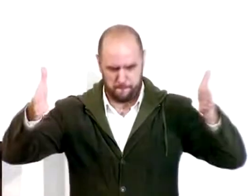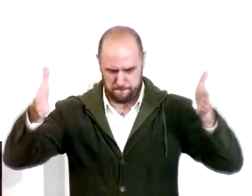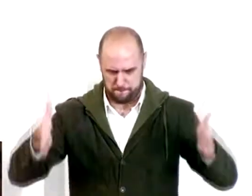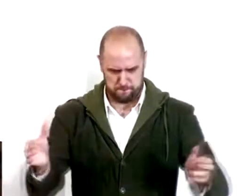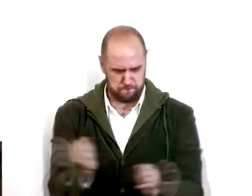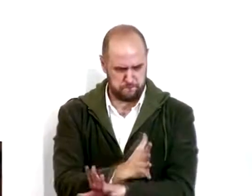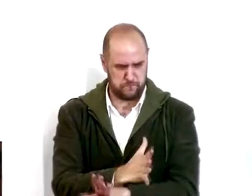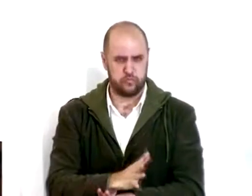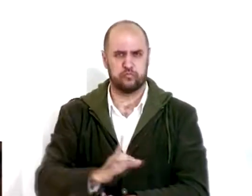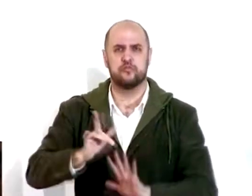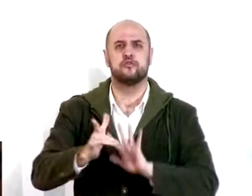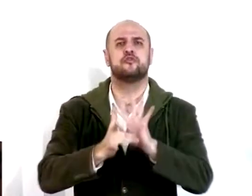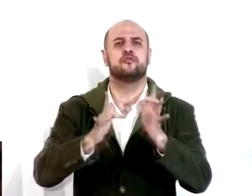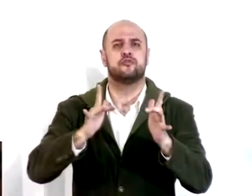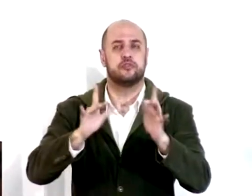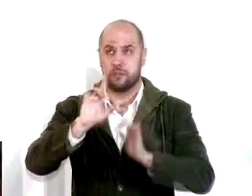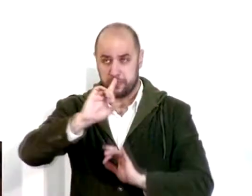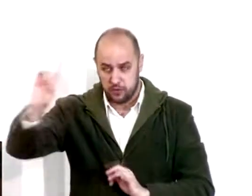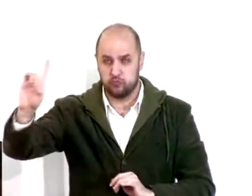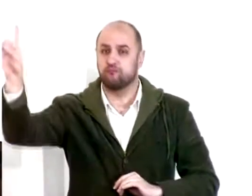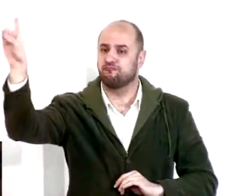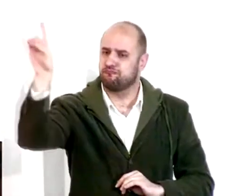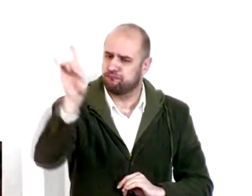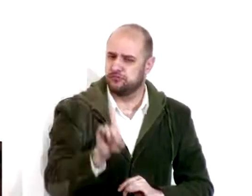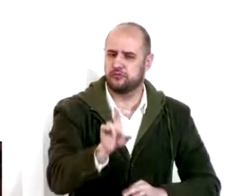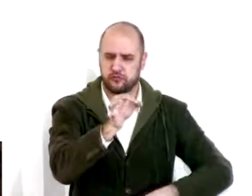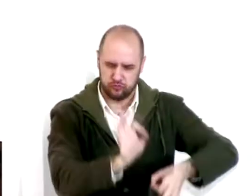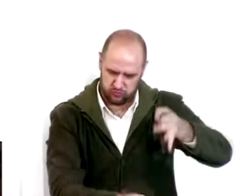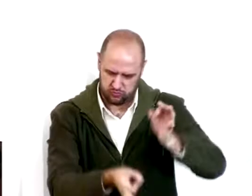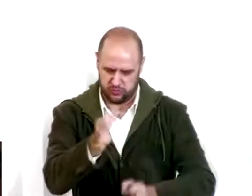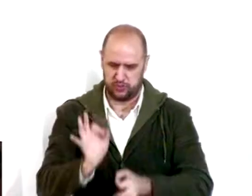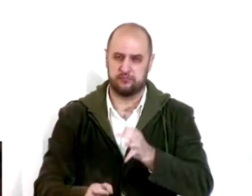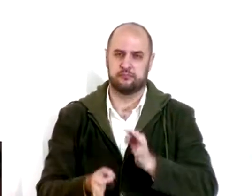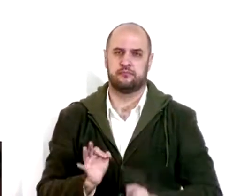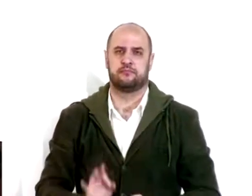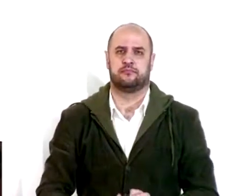mesmo julgará os juízes e os governantes da terra.